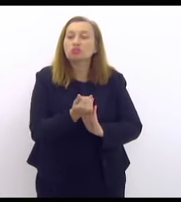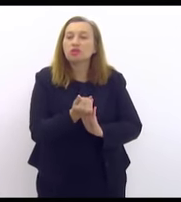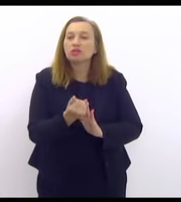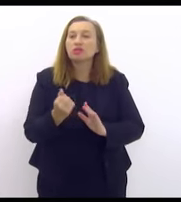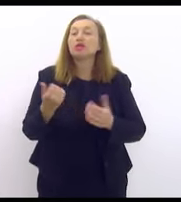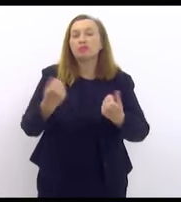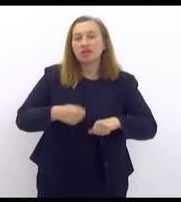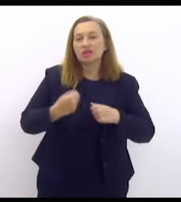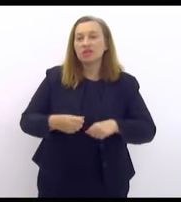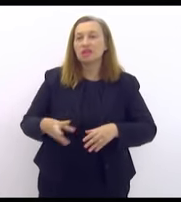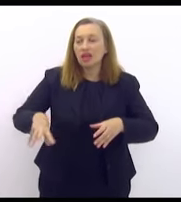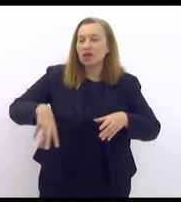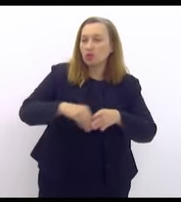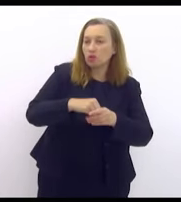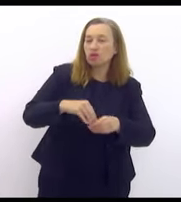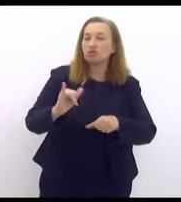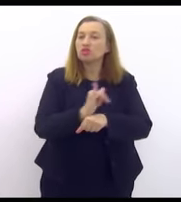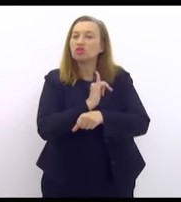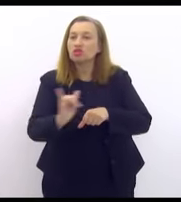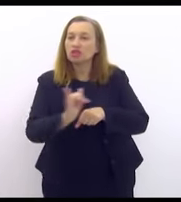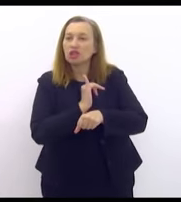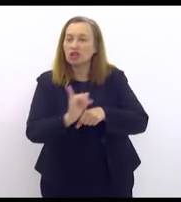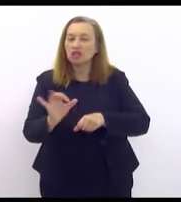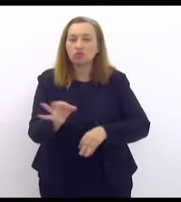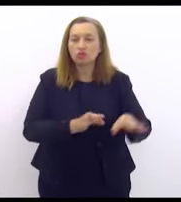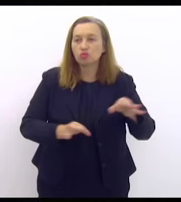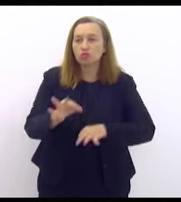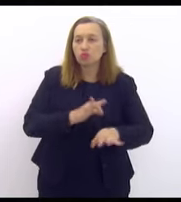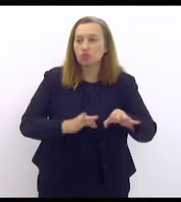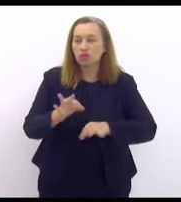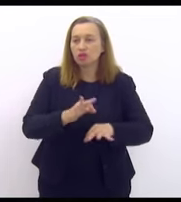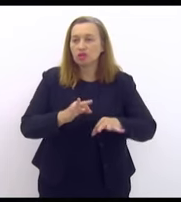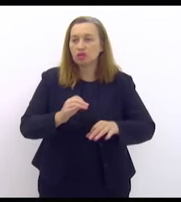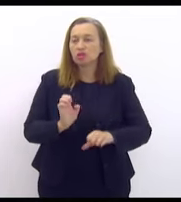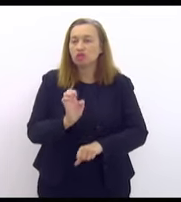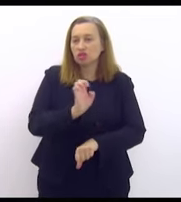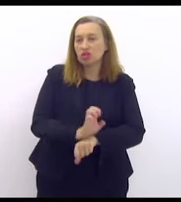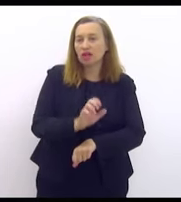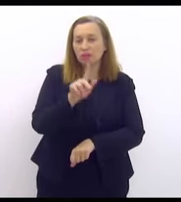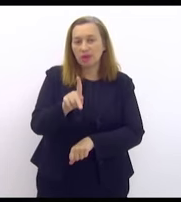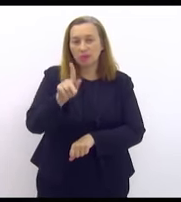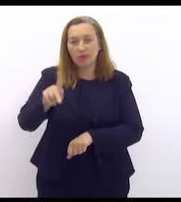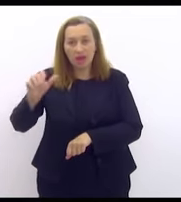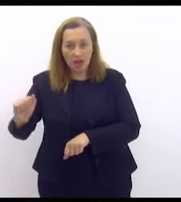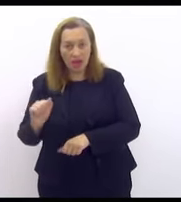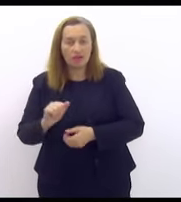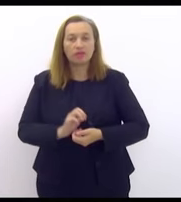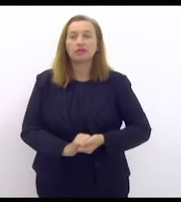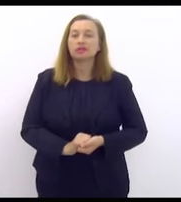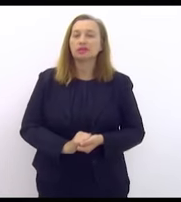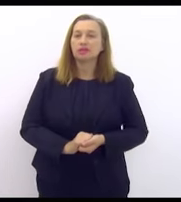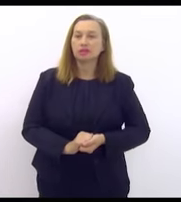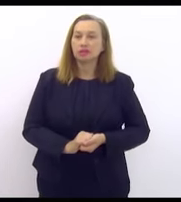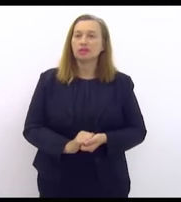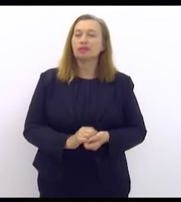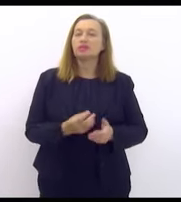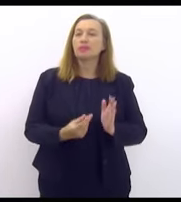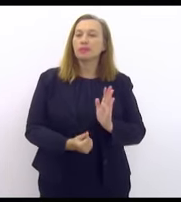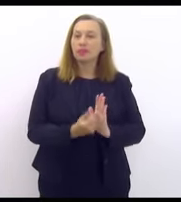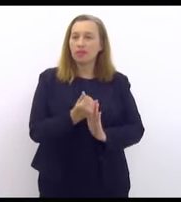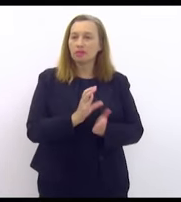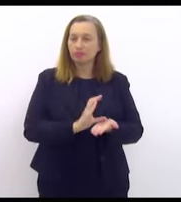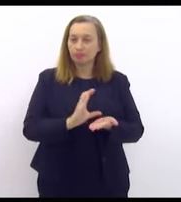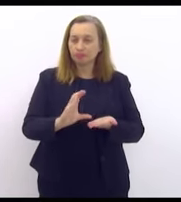do Estado. Tem que estar no PPA. Ele não pode fazer desassociado àquilo que conta nas peças orçamentárias.